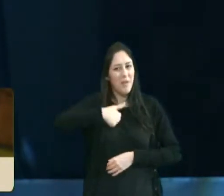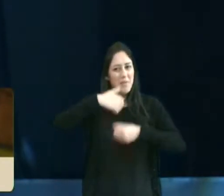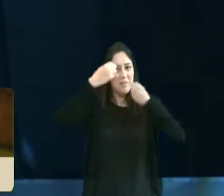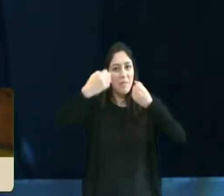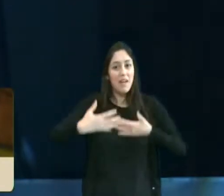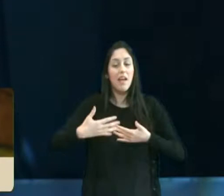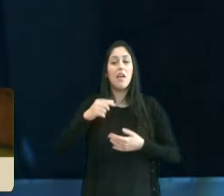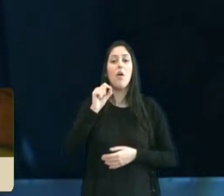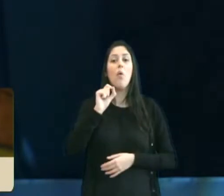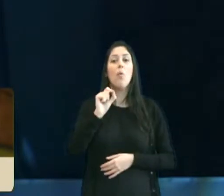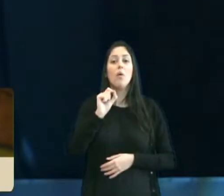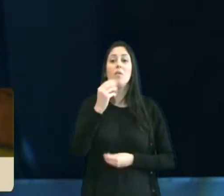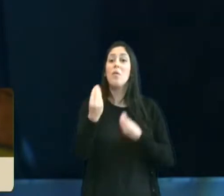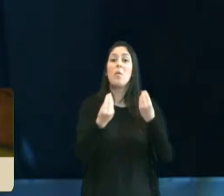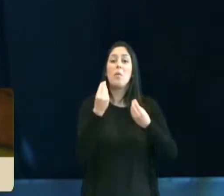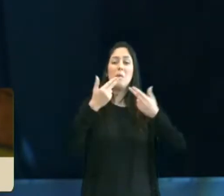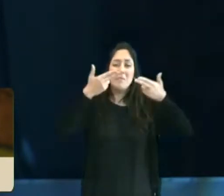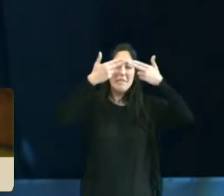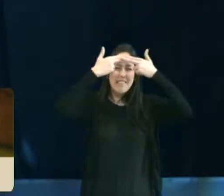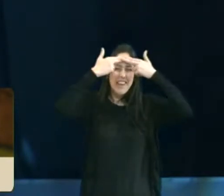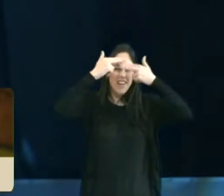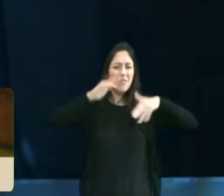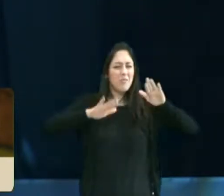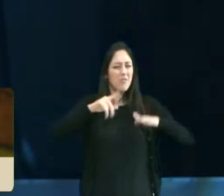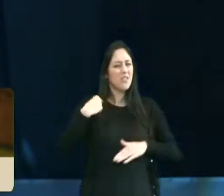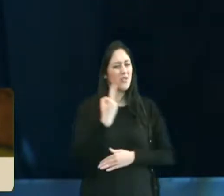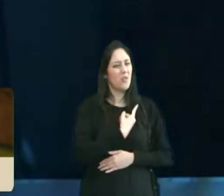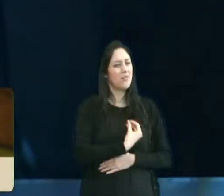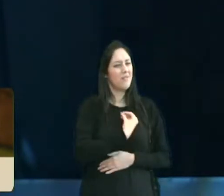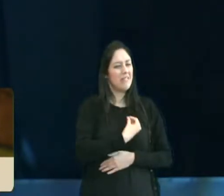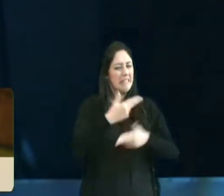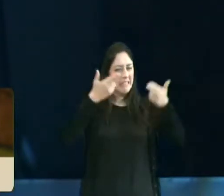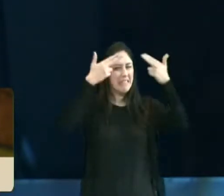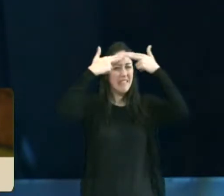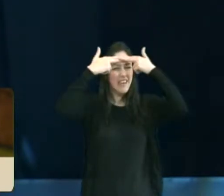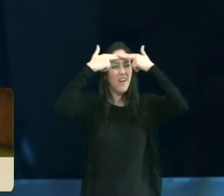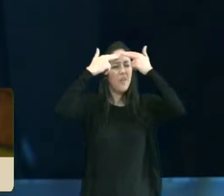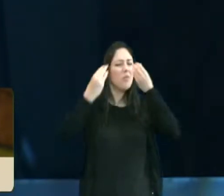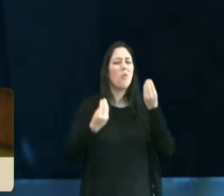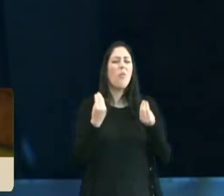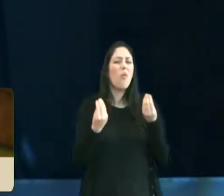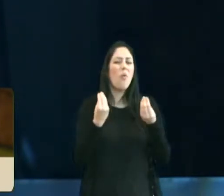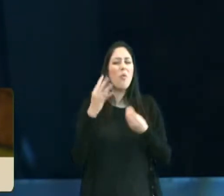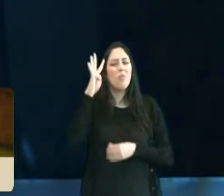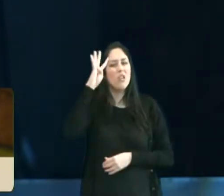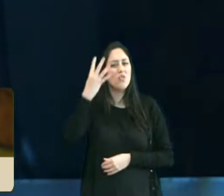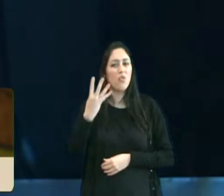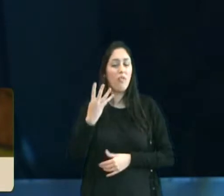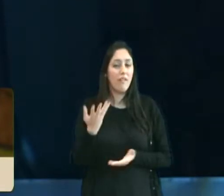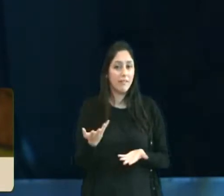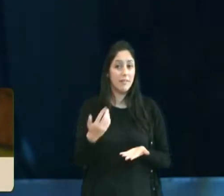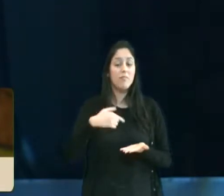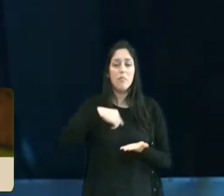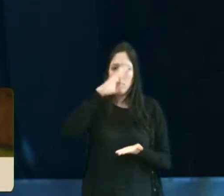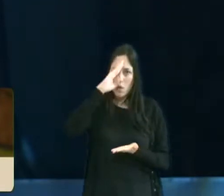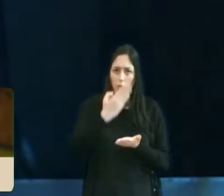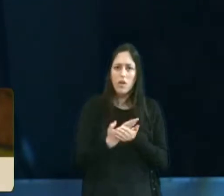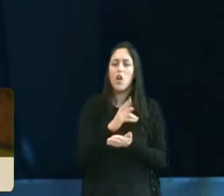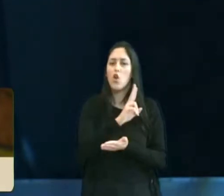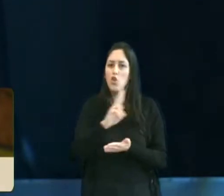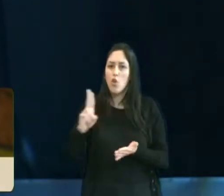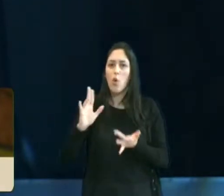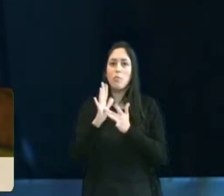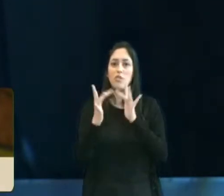lida com o trauma das tempestades. E eu creio em nome de Jesus, Deus